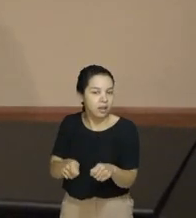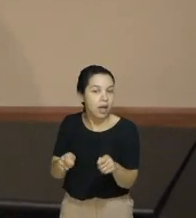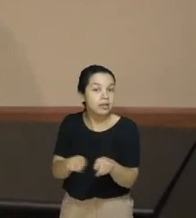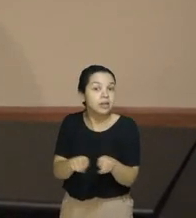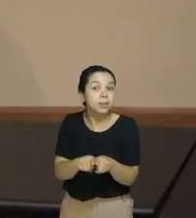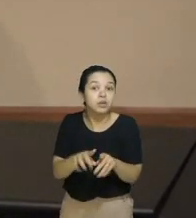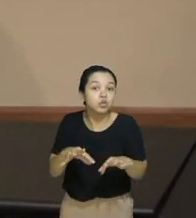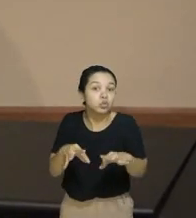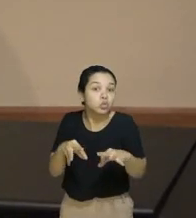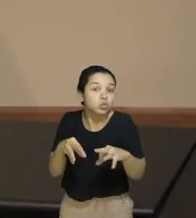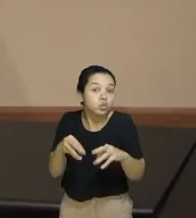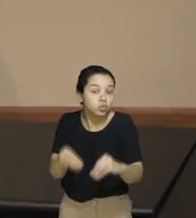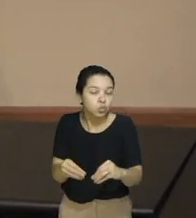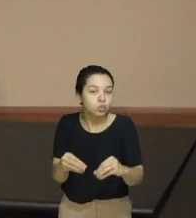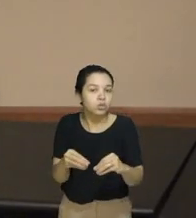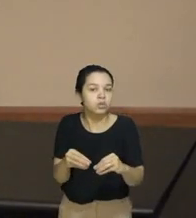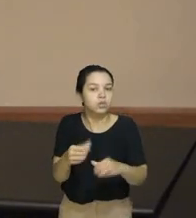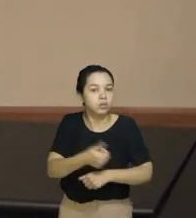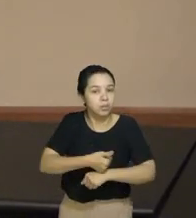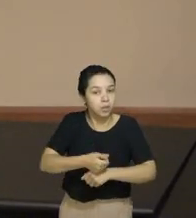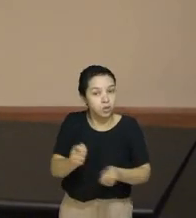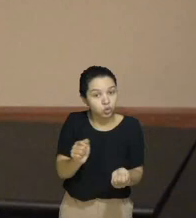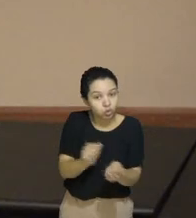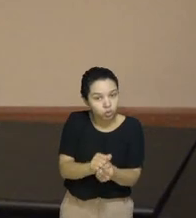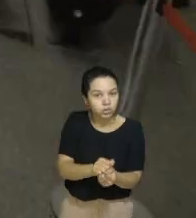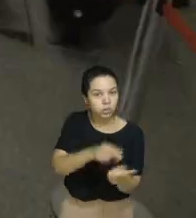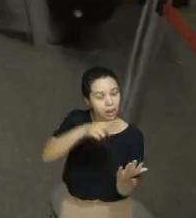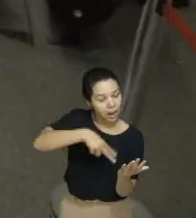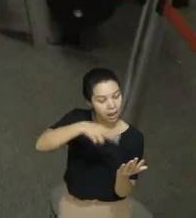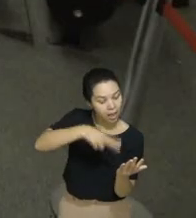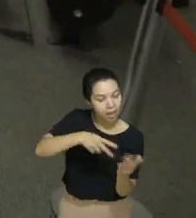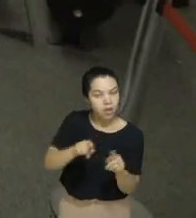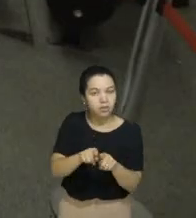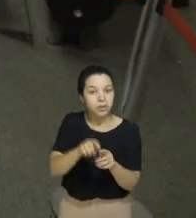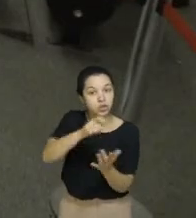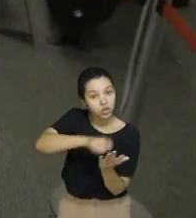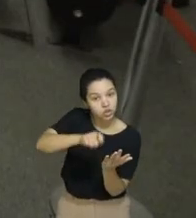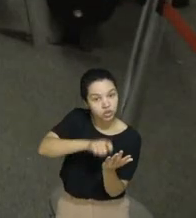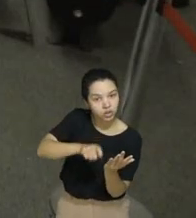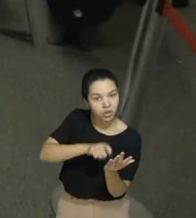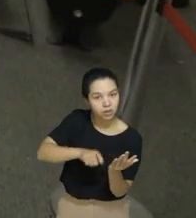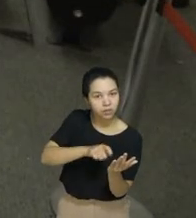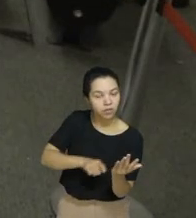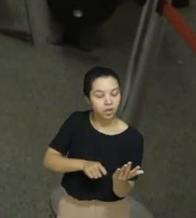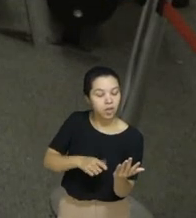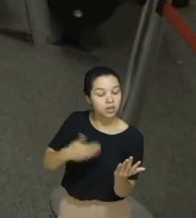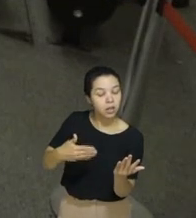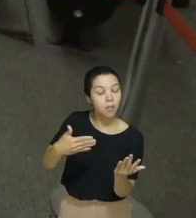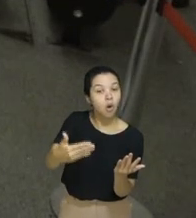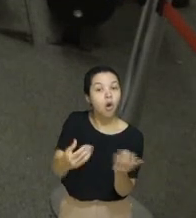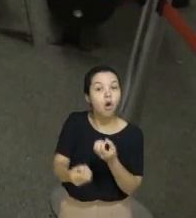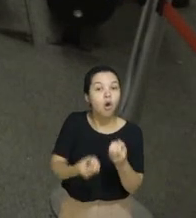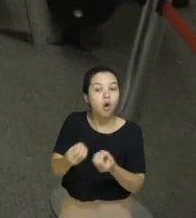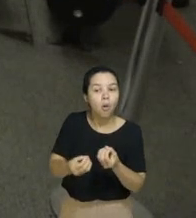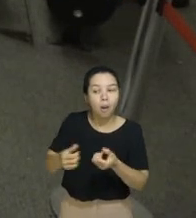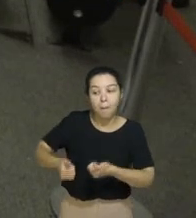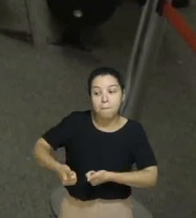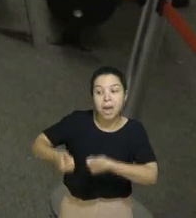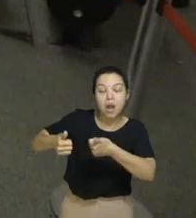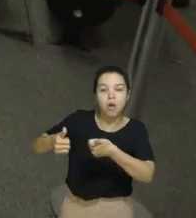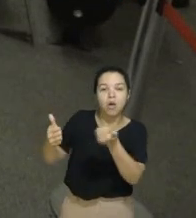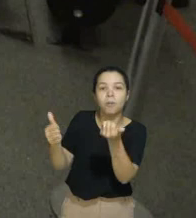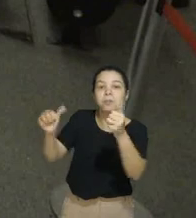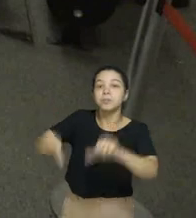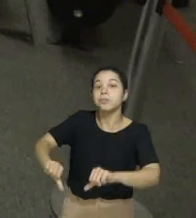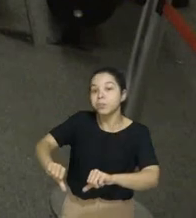se calibram junto com ler e escrever. Como é que fica o prognóstico? Melhor ou pior?